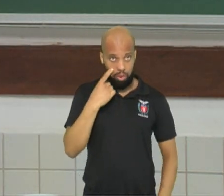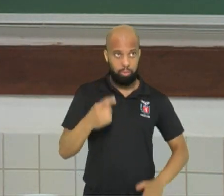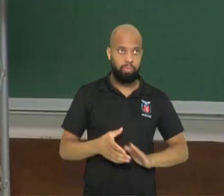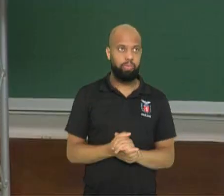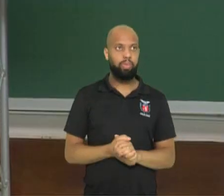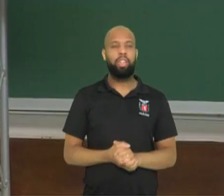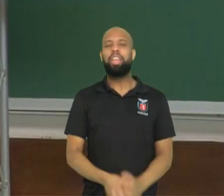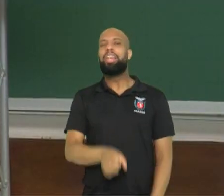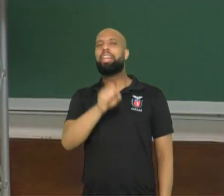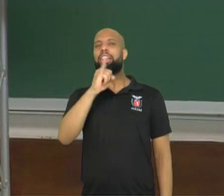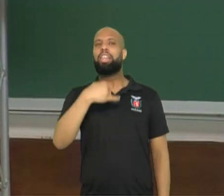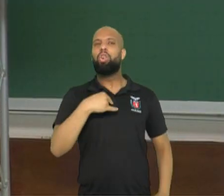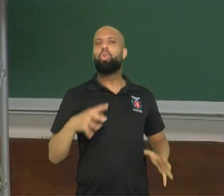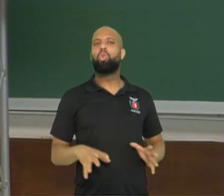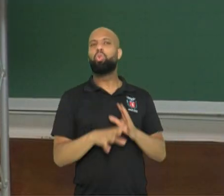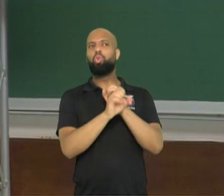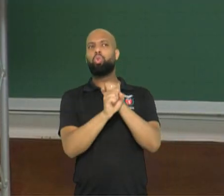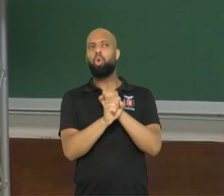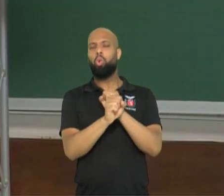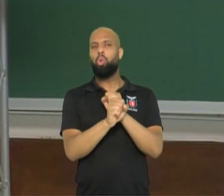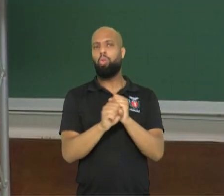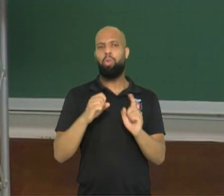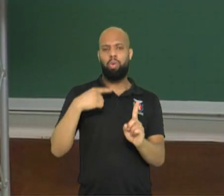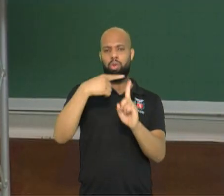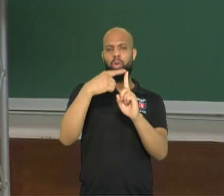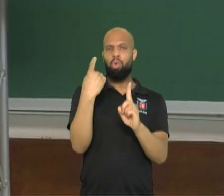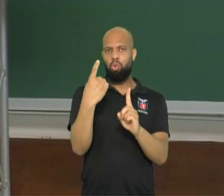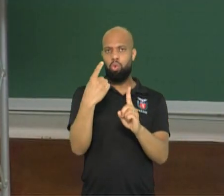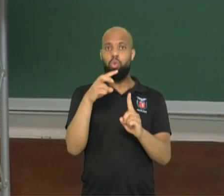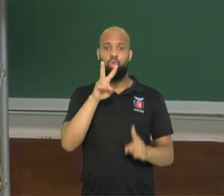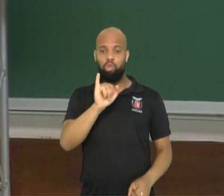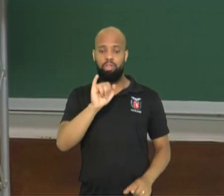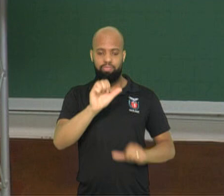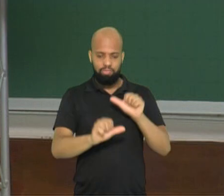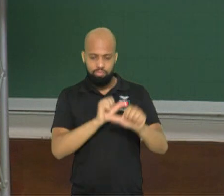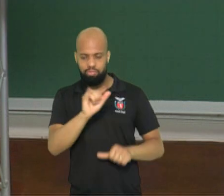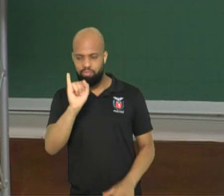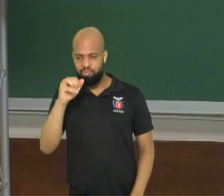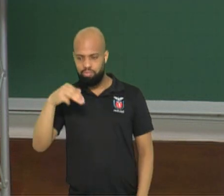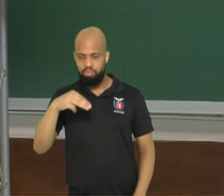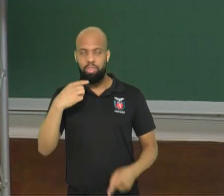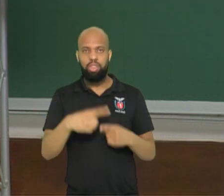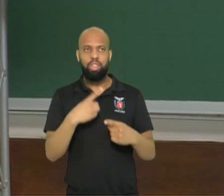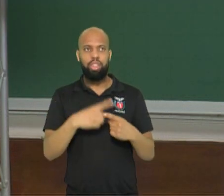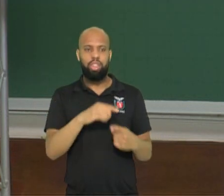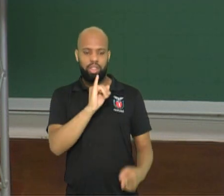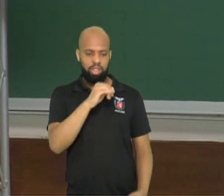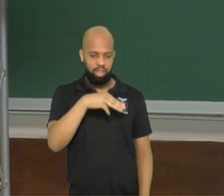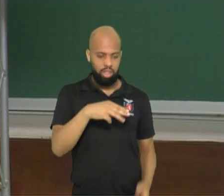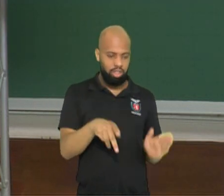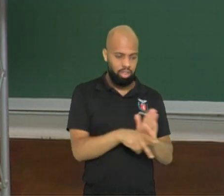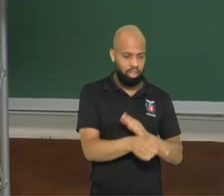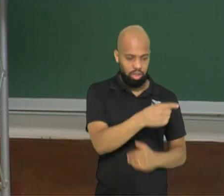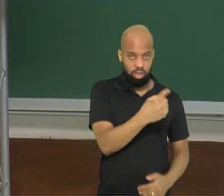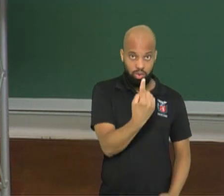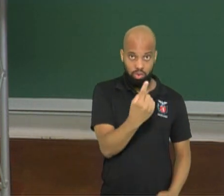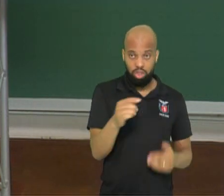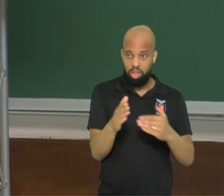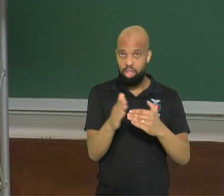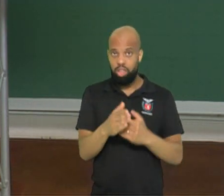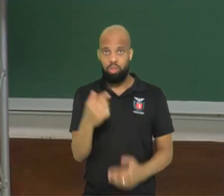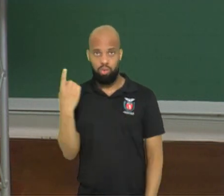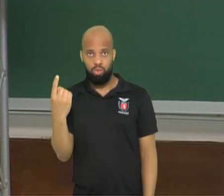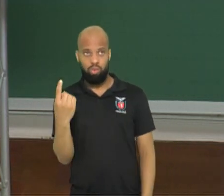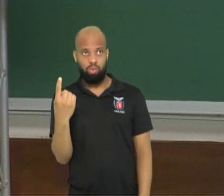Ó. Se eu somo 1, a minha imagem vai alterar. Lembra que eu falei que a imagem era de -1 até 1? Como eu somo 1, vai